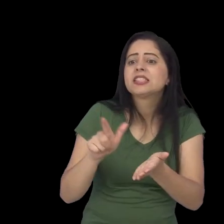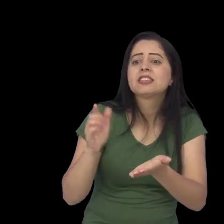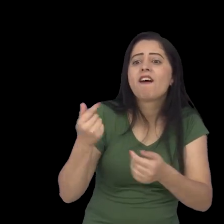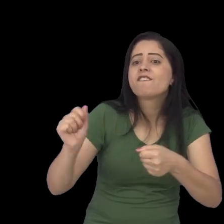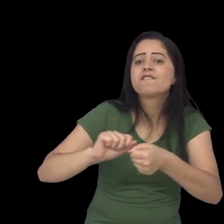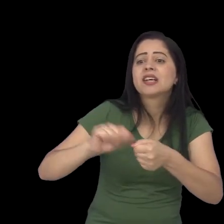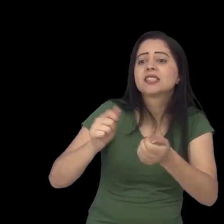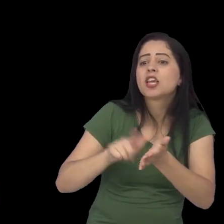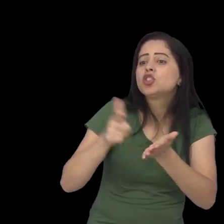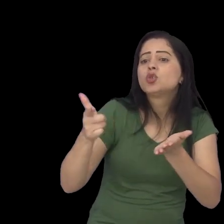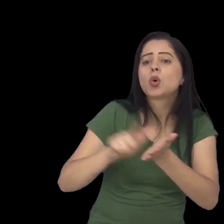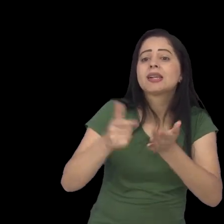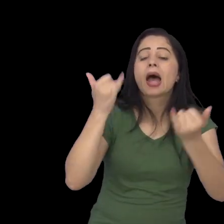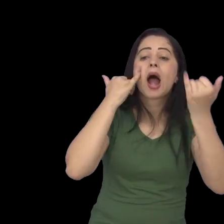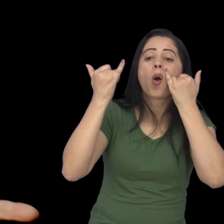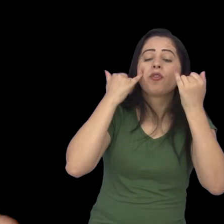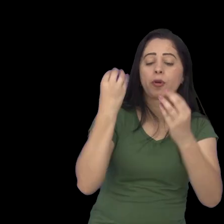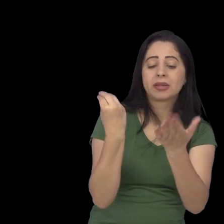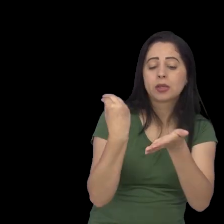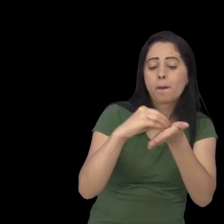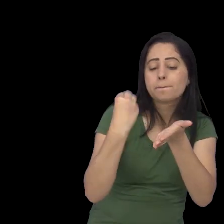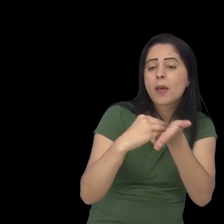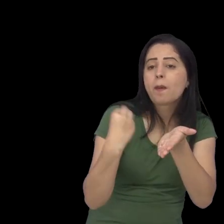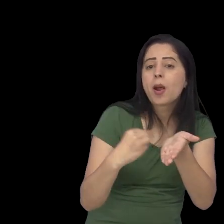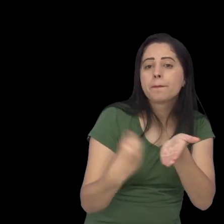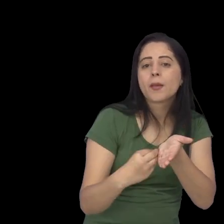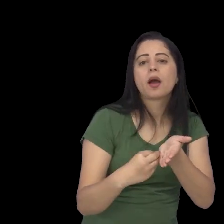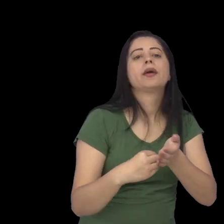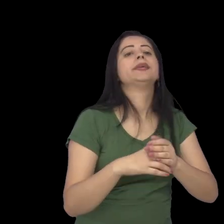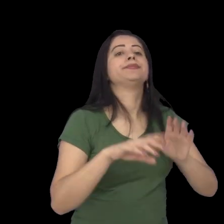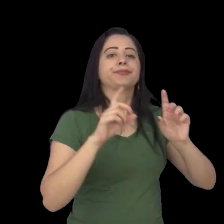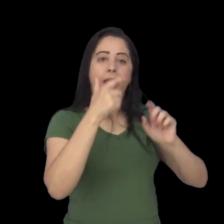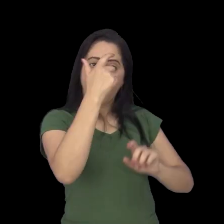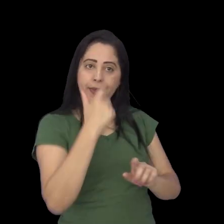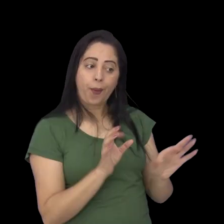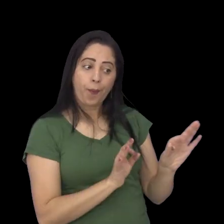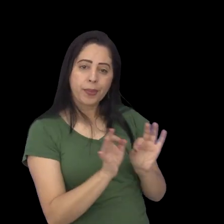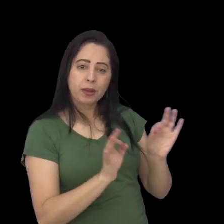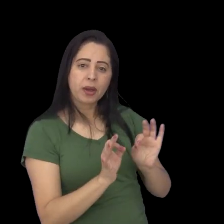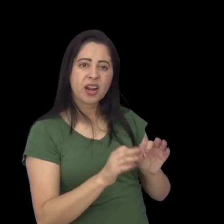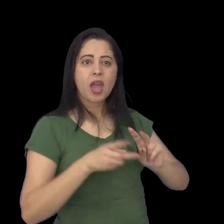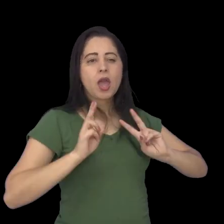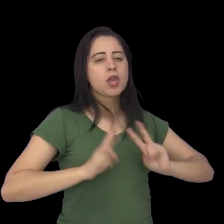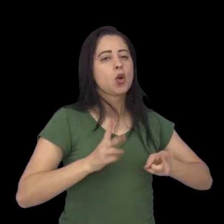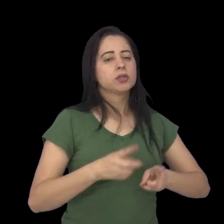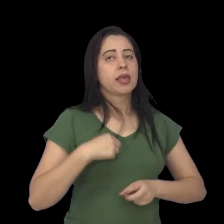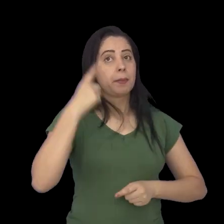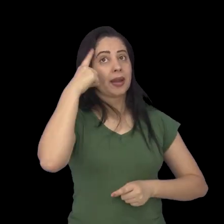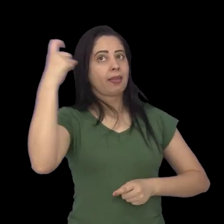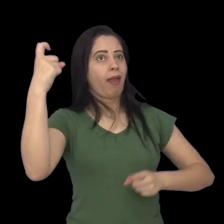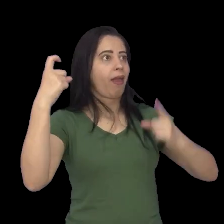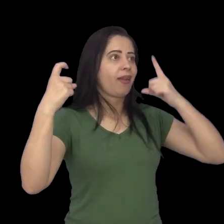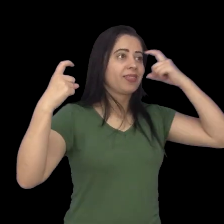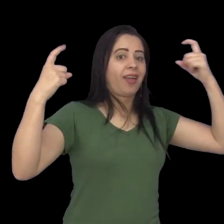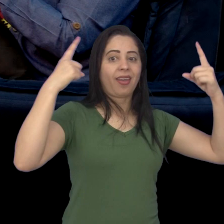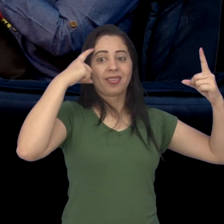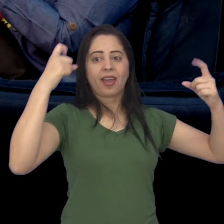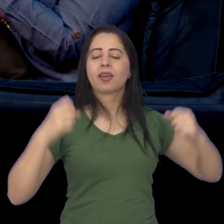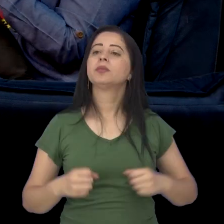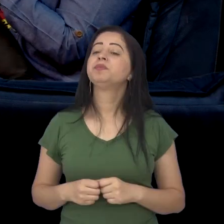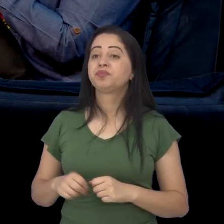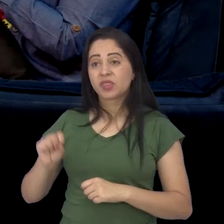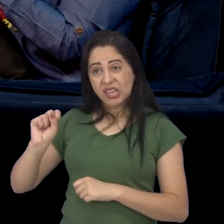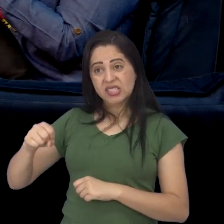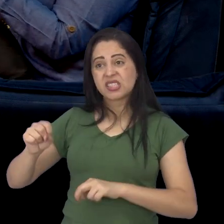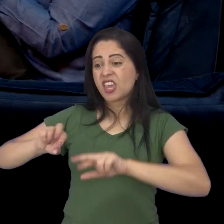jornal mensal para mandar para todo mundo. Aí a gente fez um jornal, aí cada vez eu fico inventando uma coisa. É como você disse, né? Foram